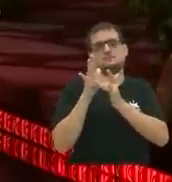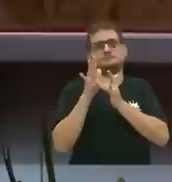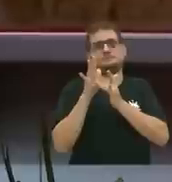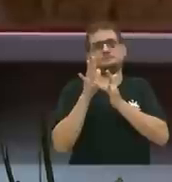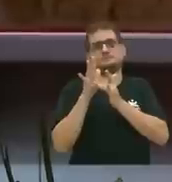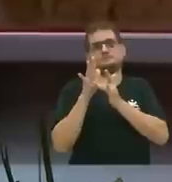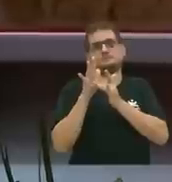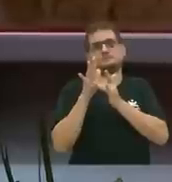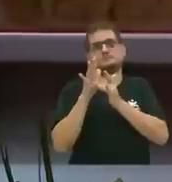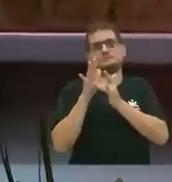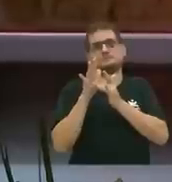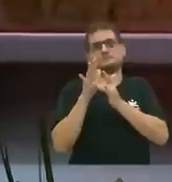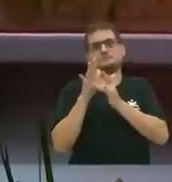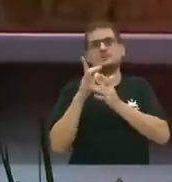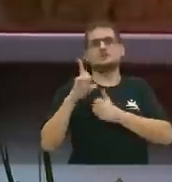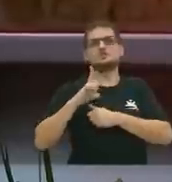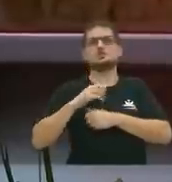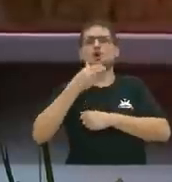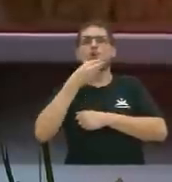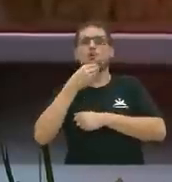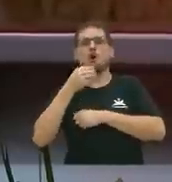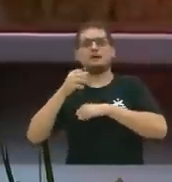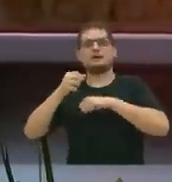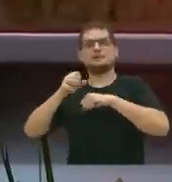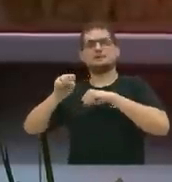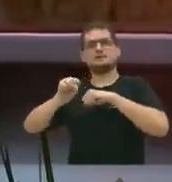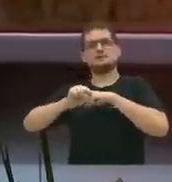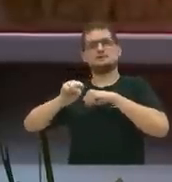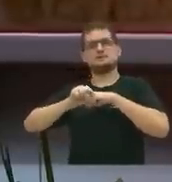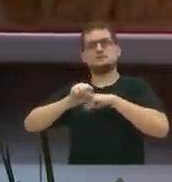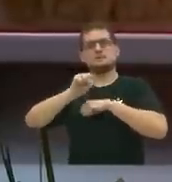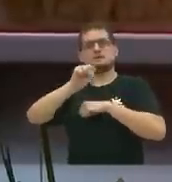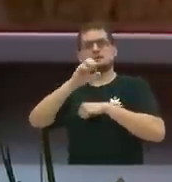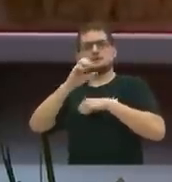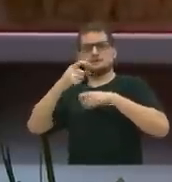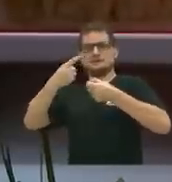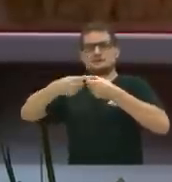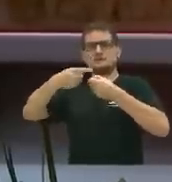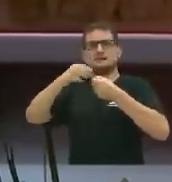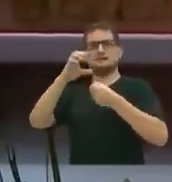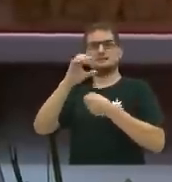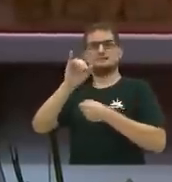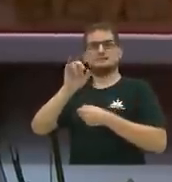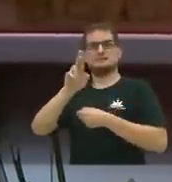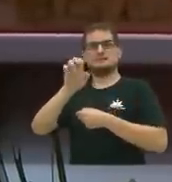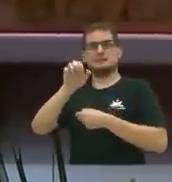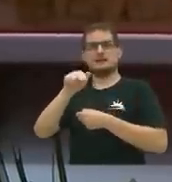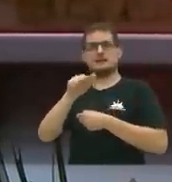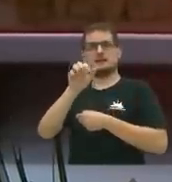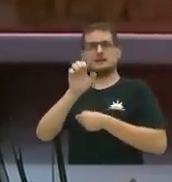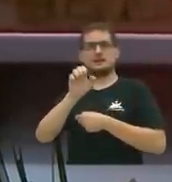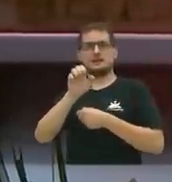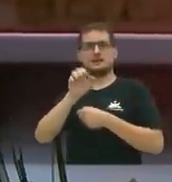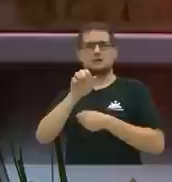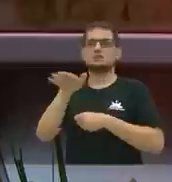um certo Simão de Cirene foi chamado para carregar a cruz.